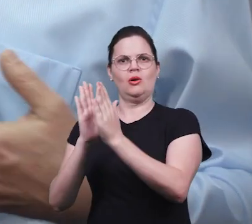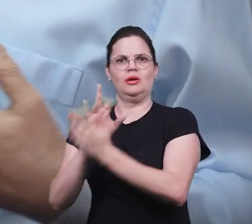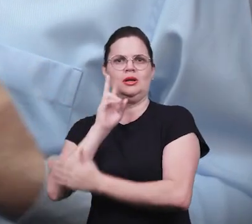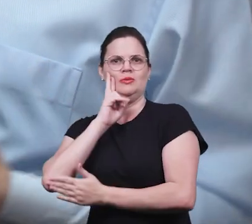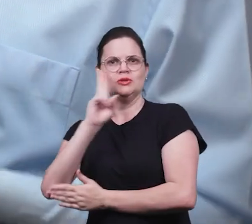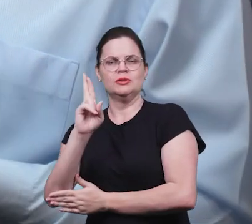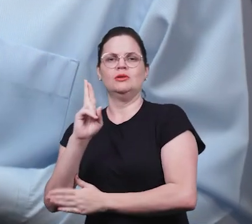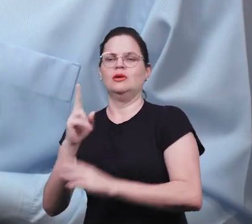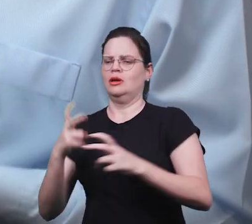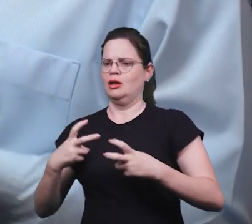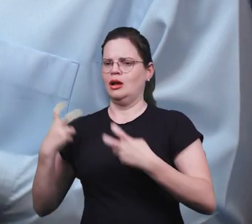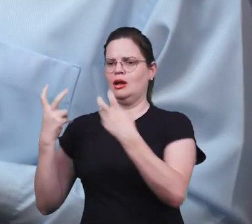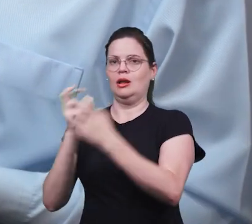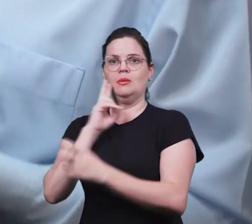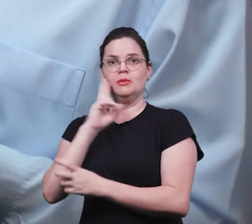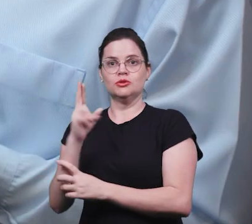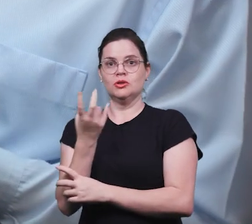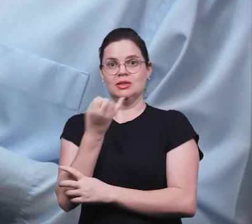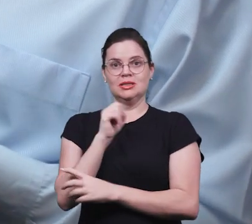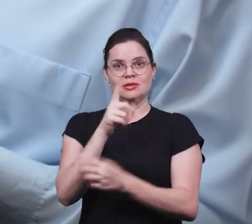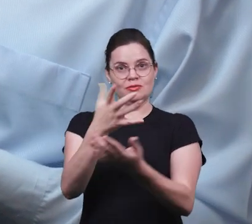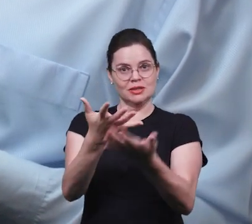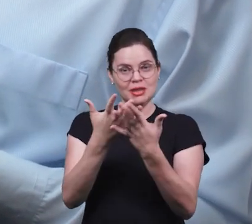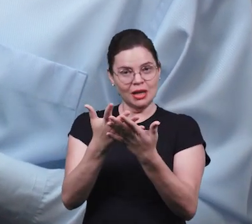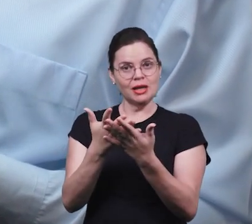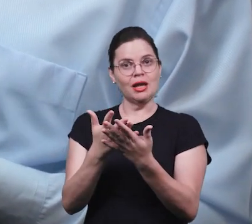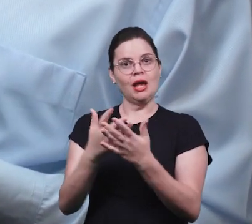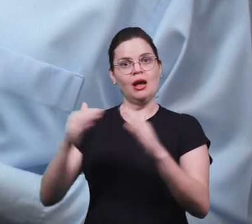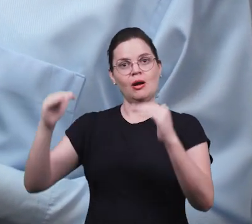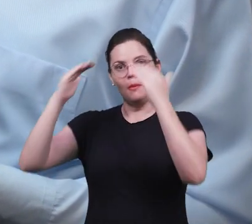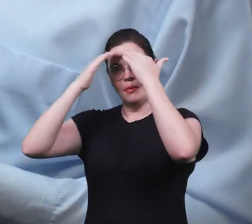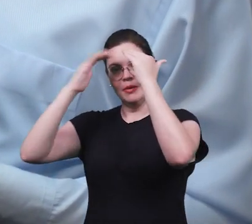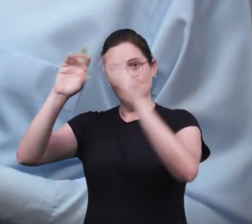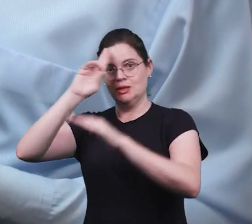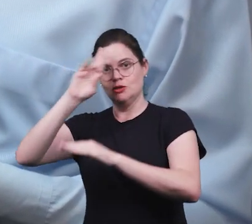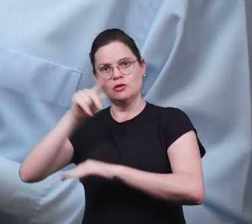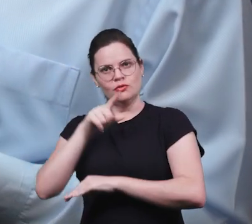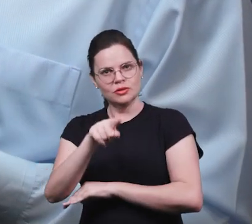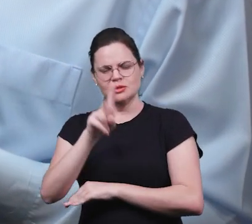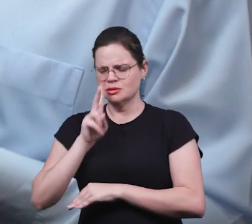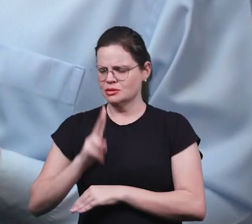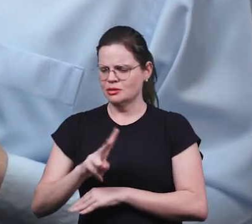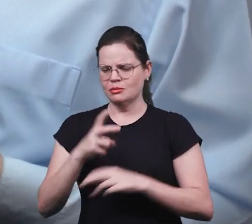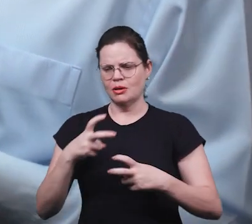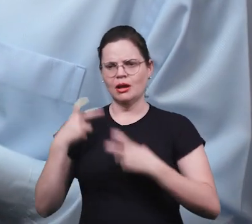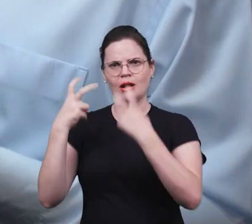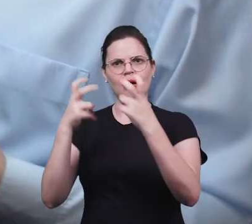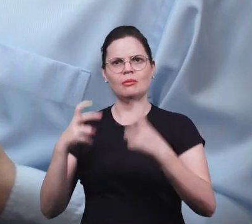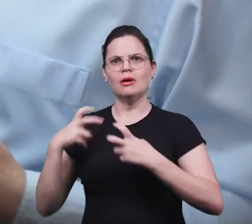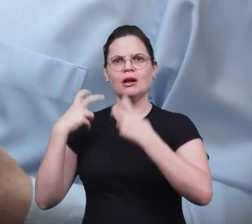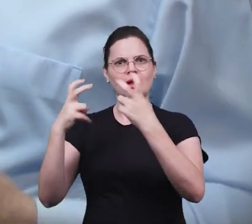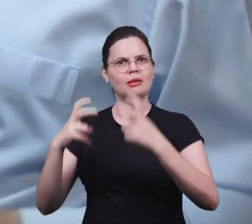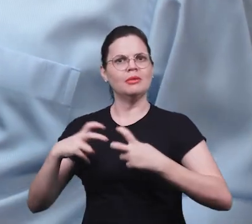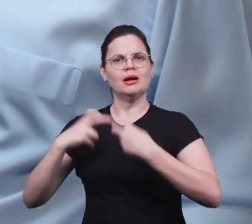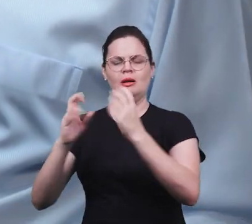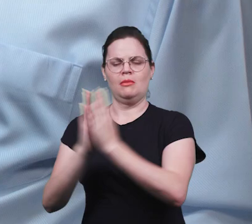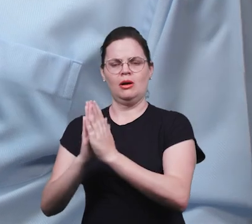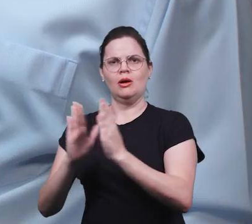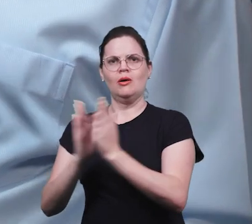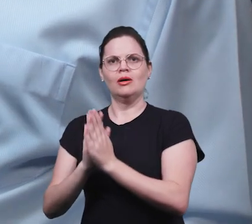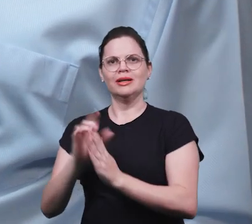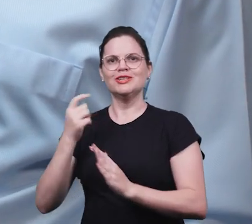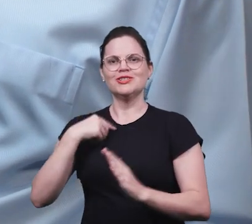ao Senhor, que quer andar conforme as orientações do Senhor, e a gente vê isso claramente em alguns dos